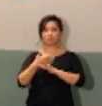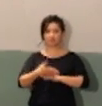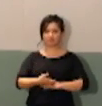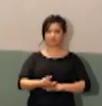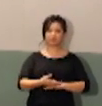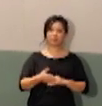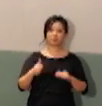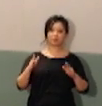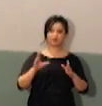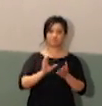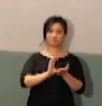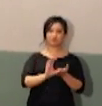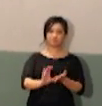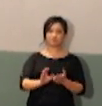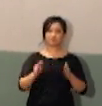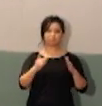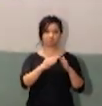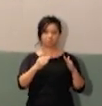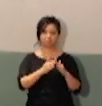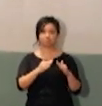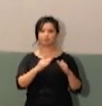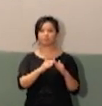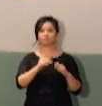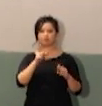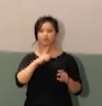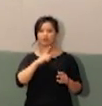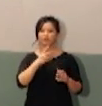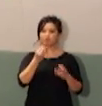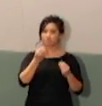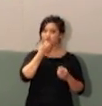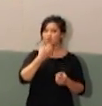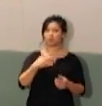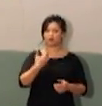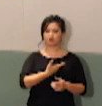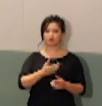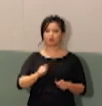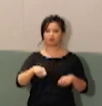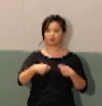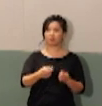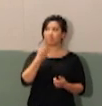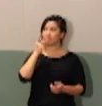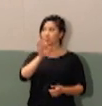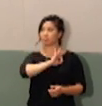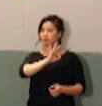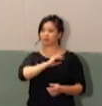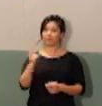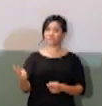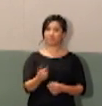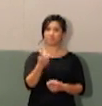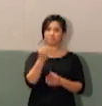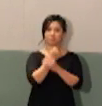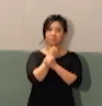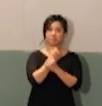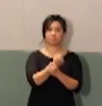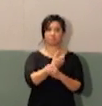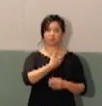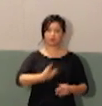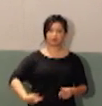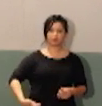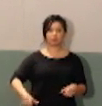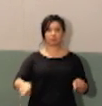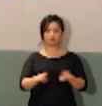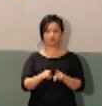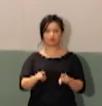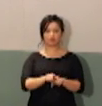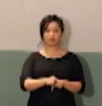auxílio moradia, que se provou legal, e o que nós fizemos para atender os nossos policiais, valorizar a segurança pública. E mais, fizemos a integração